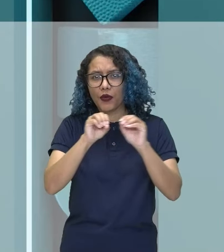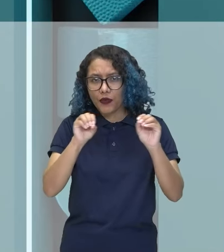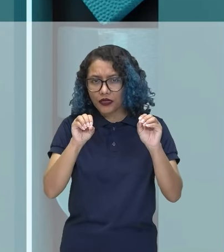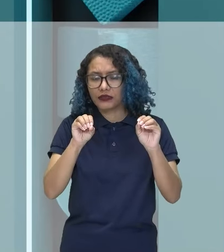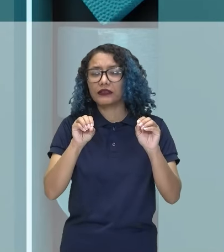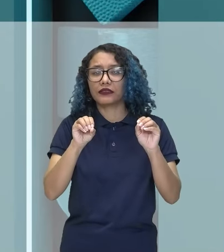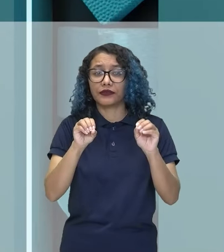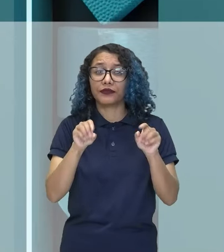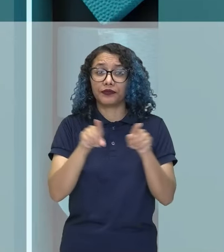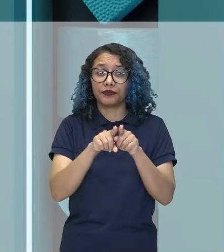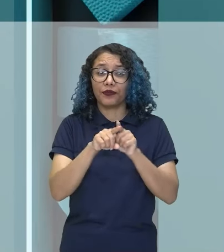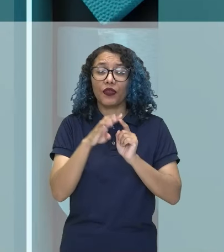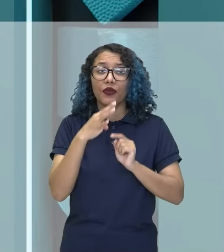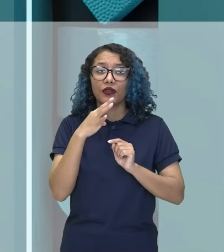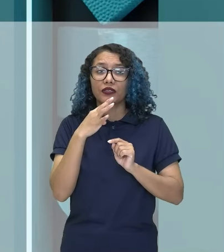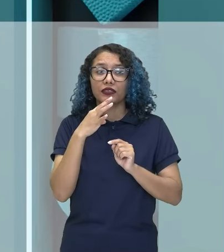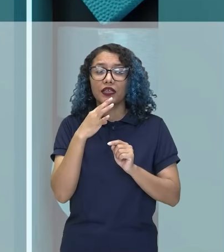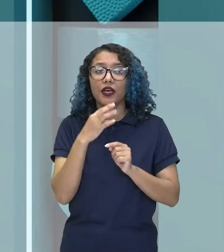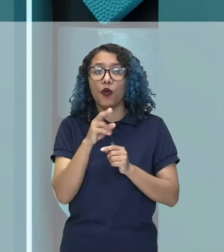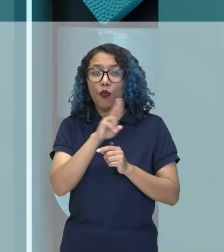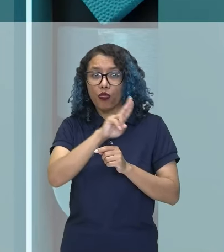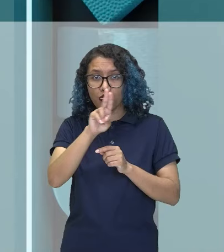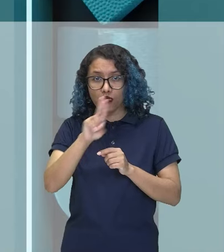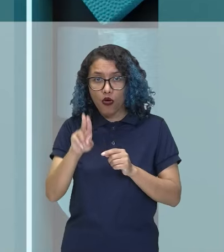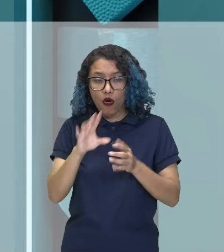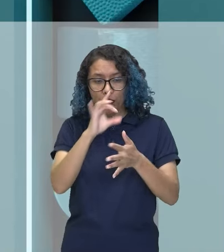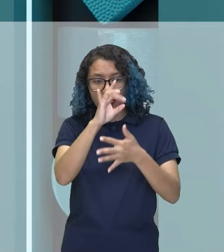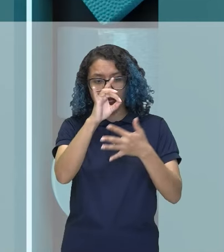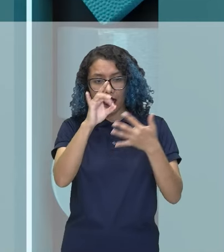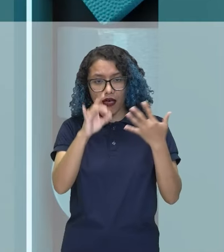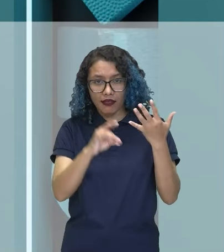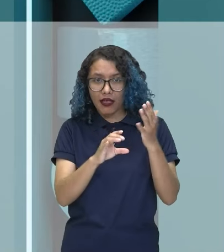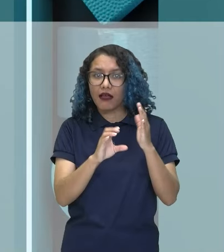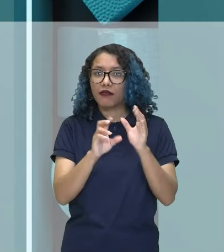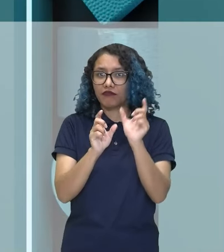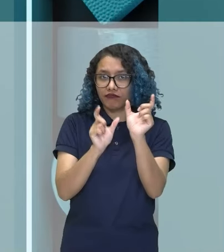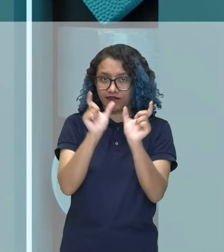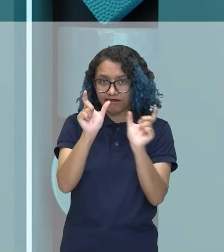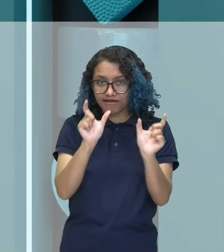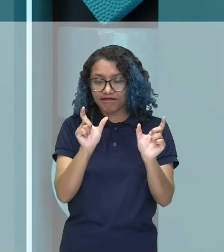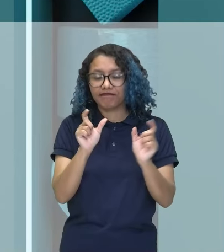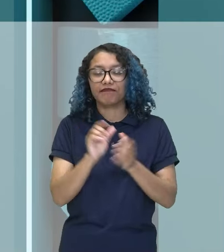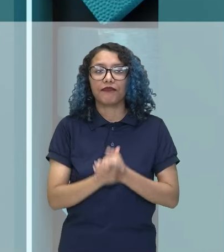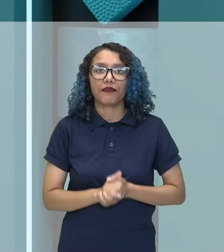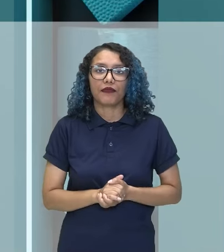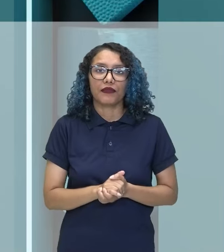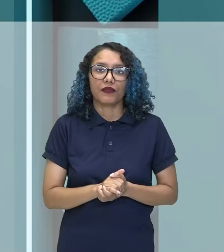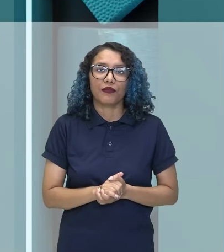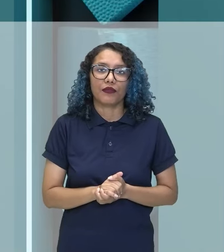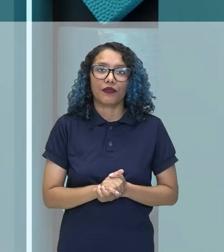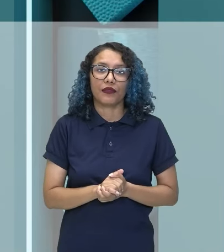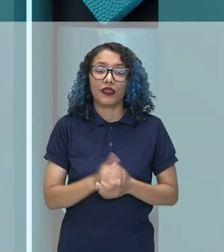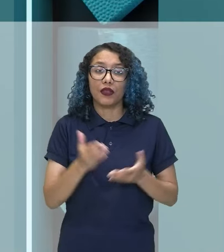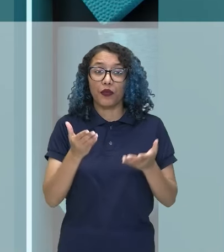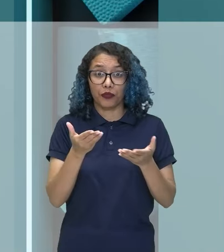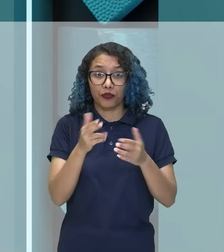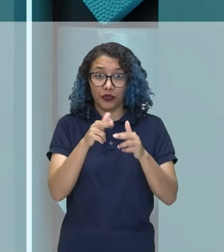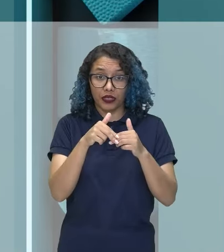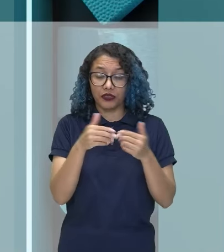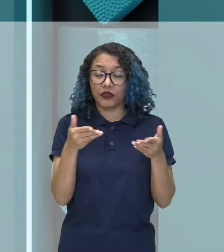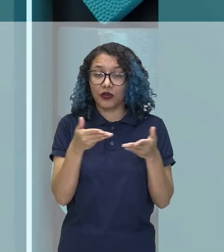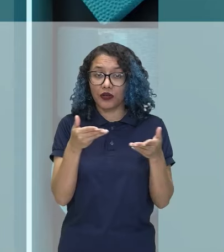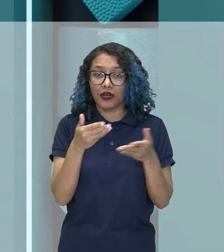conhecer também o nome que nós damos a cada um desses termos, ok? Para isso, eu convido vocês a, junto